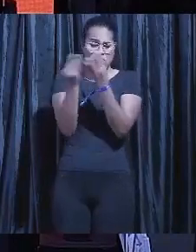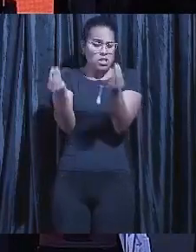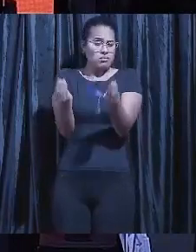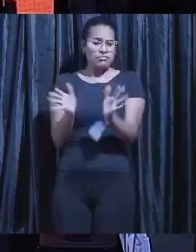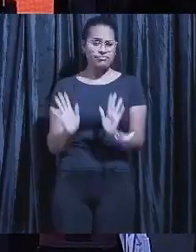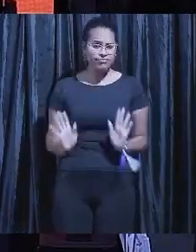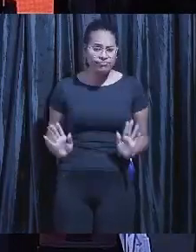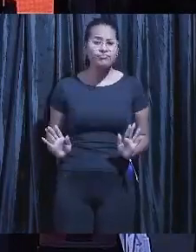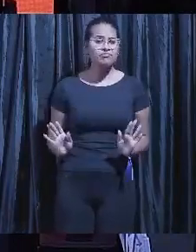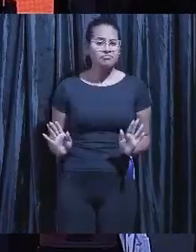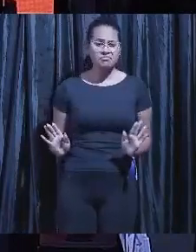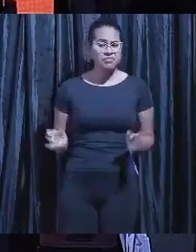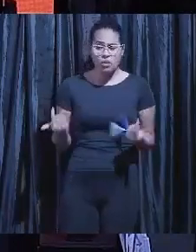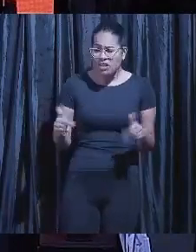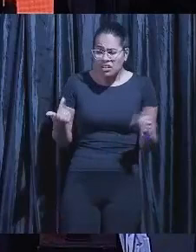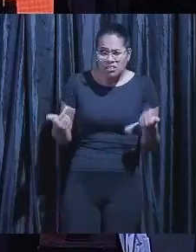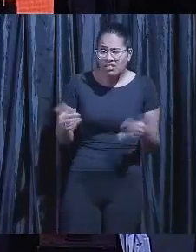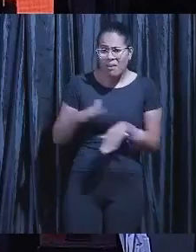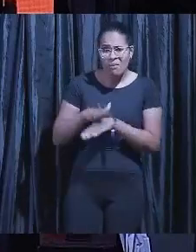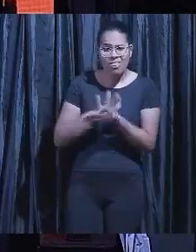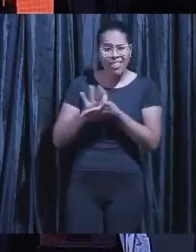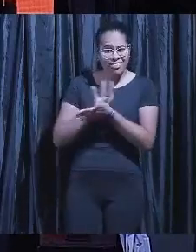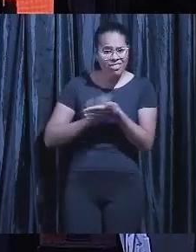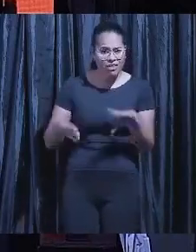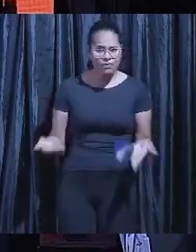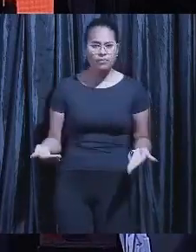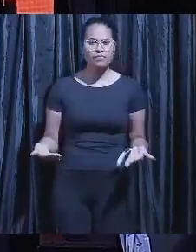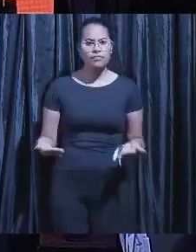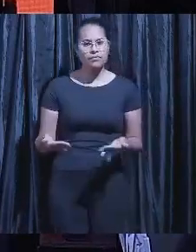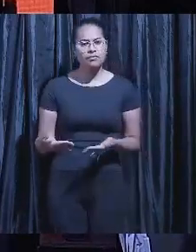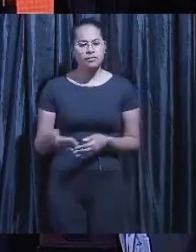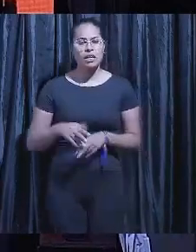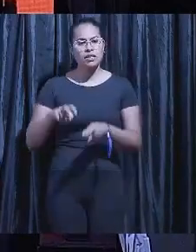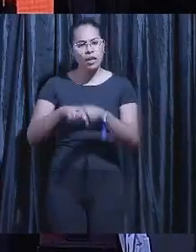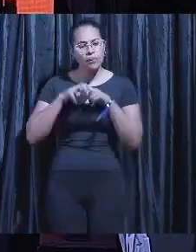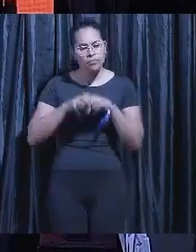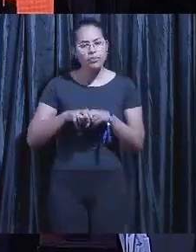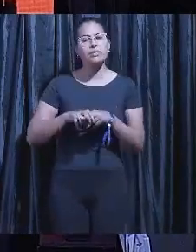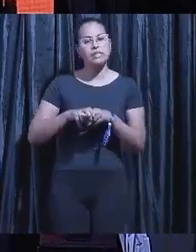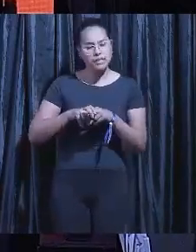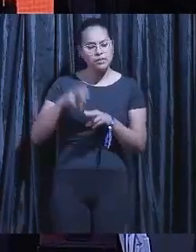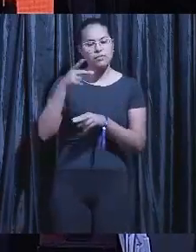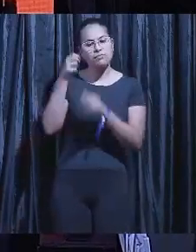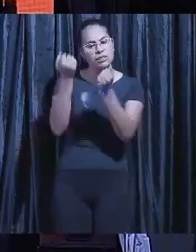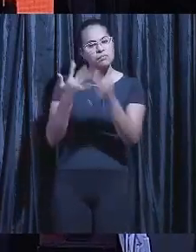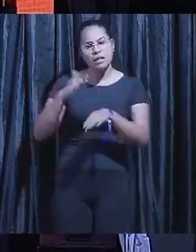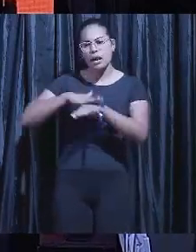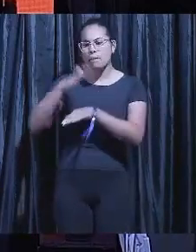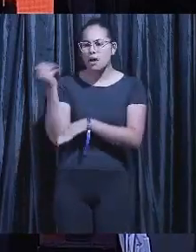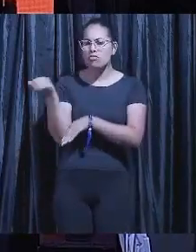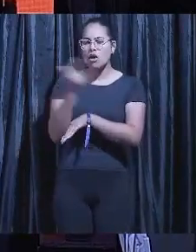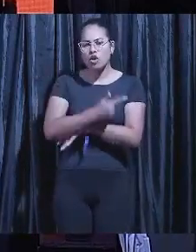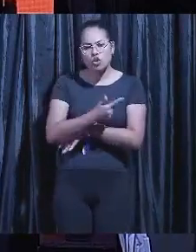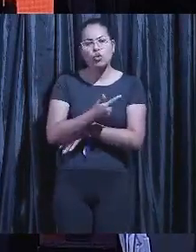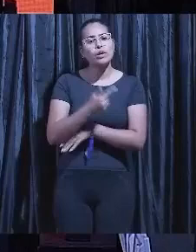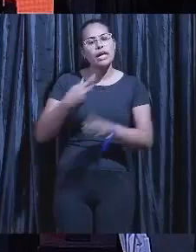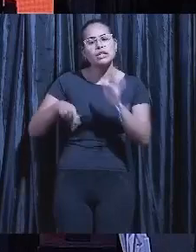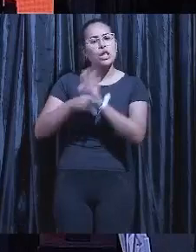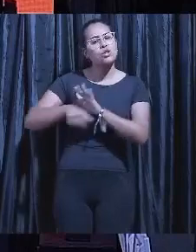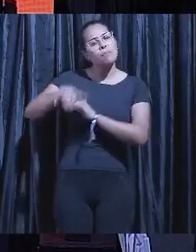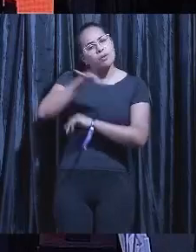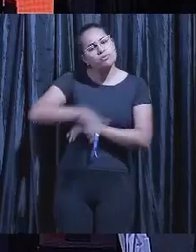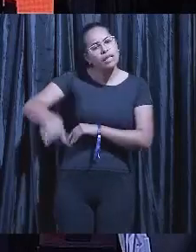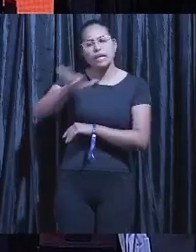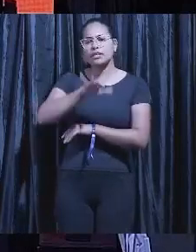extirpados, não existiriam mais. Então, isso diz ainda mais sobre o território